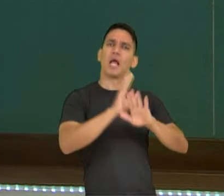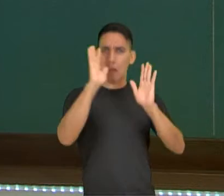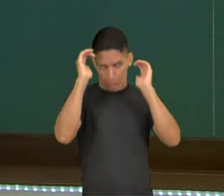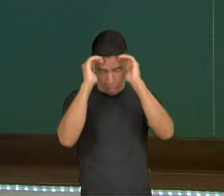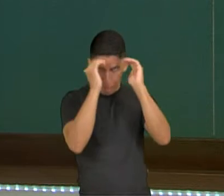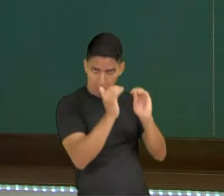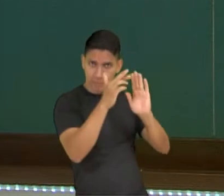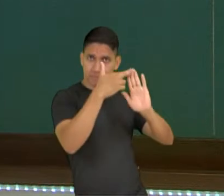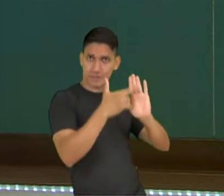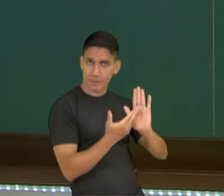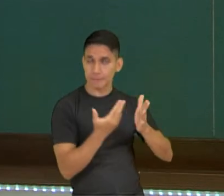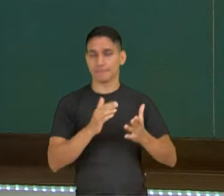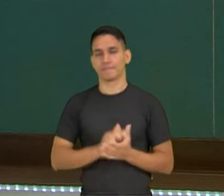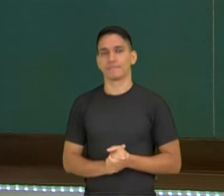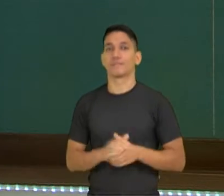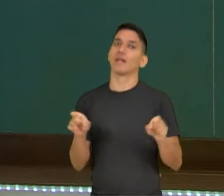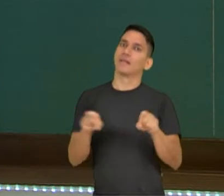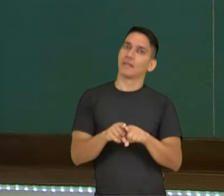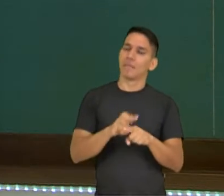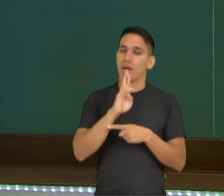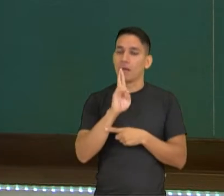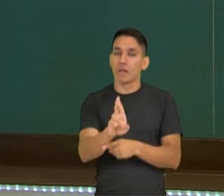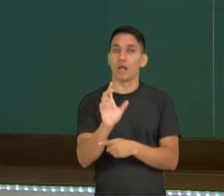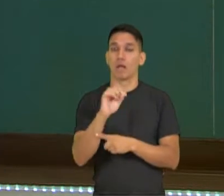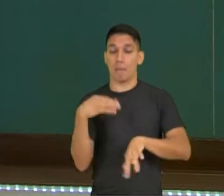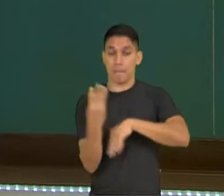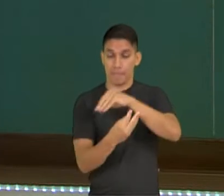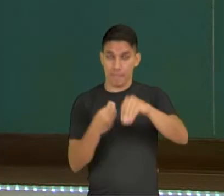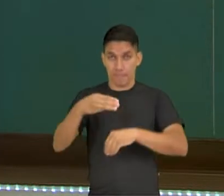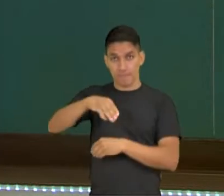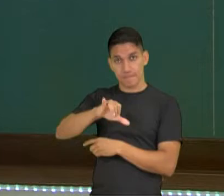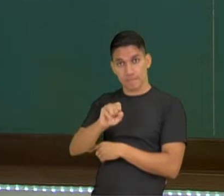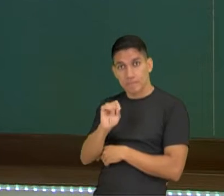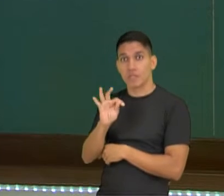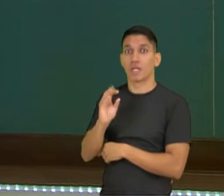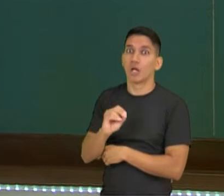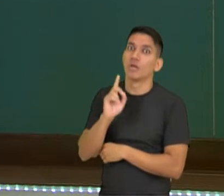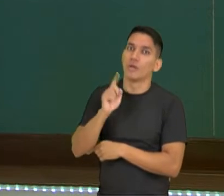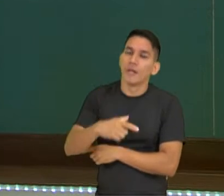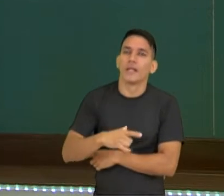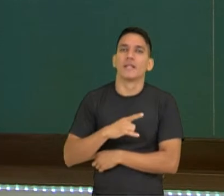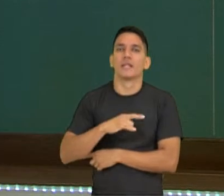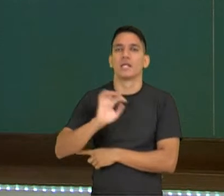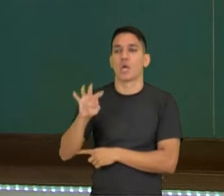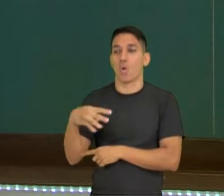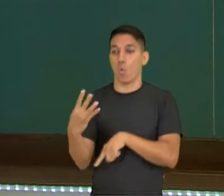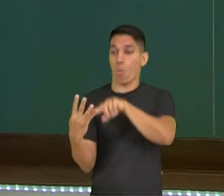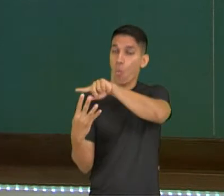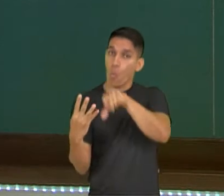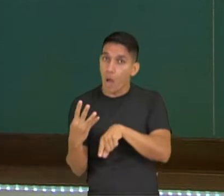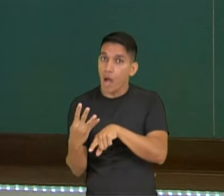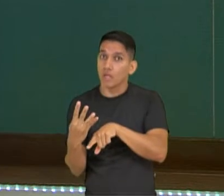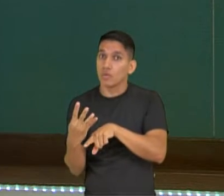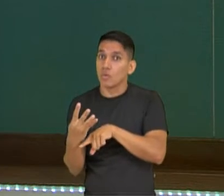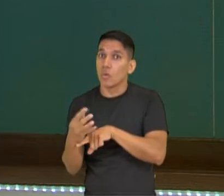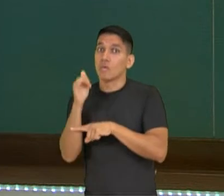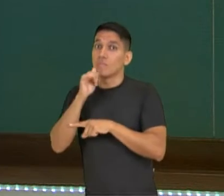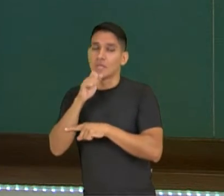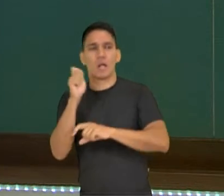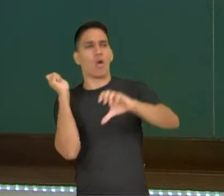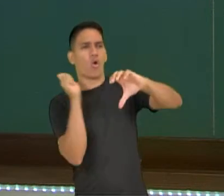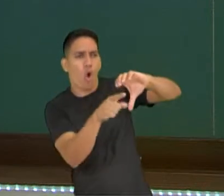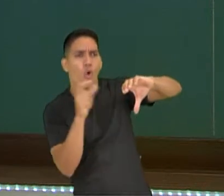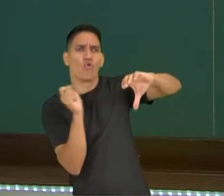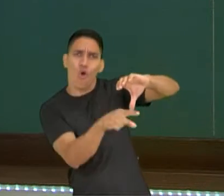Resultado misto também com relação a meninos e meninas. Então, por exemplo, tem que ter 4 gols de meninas e 4 gols de